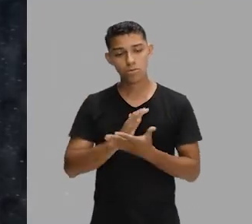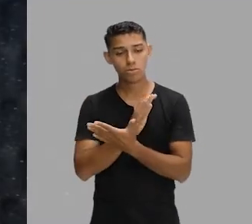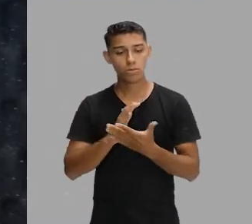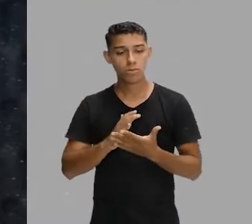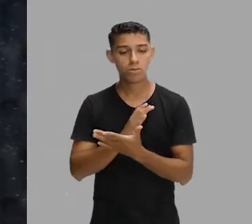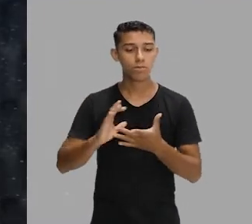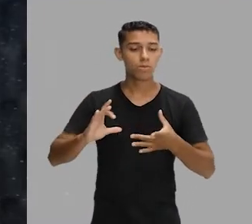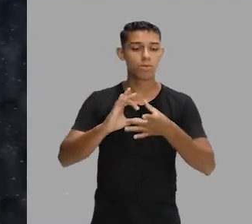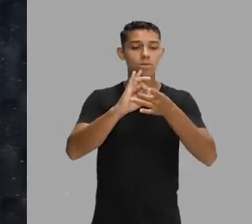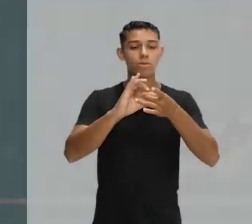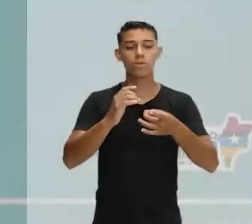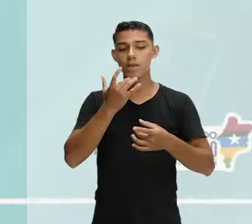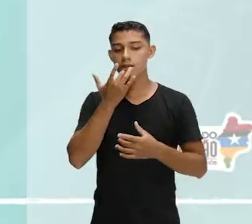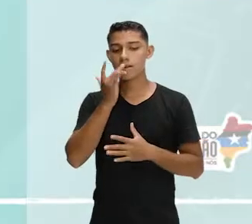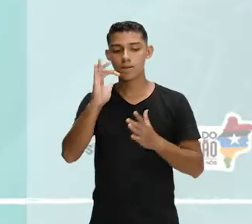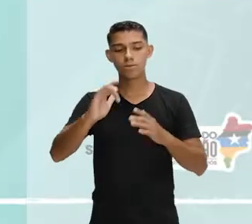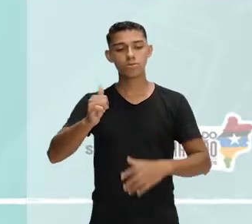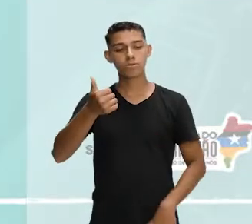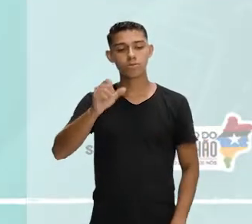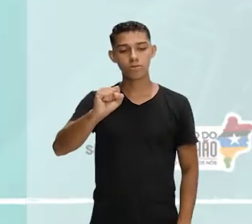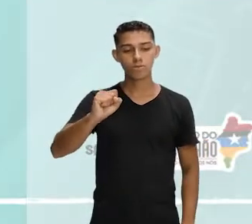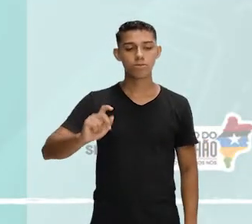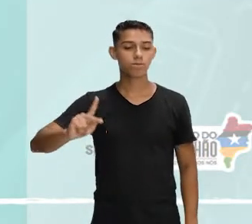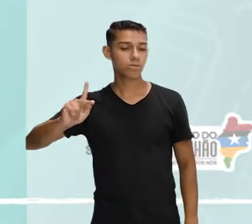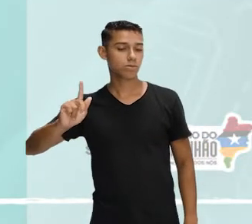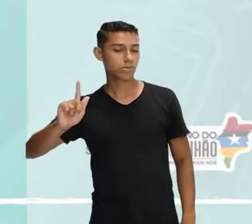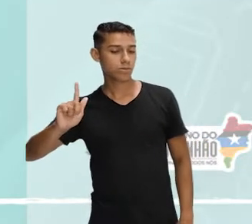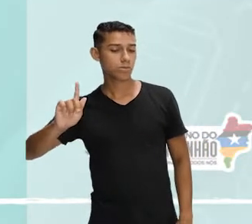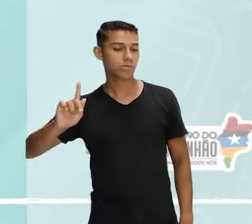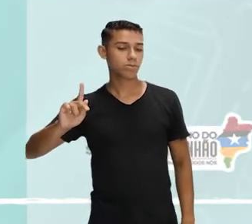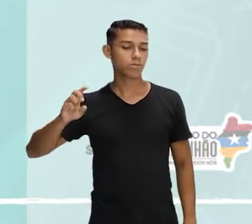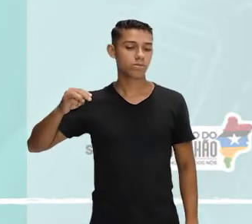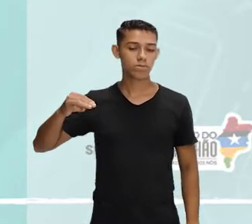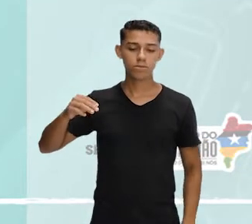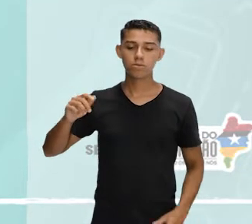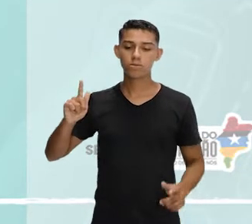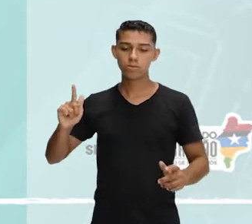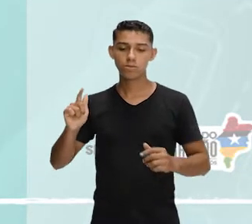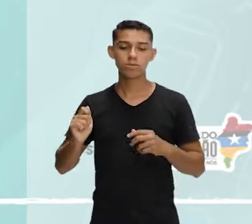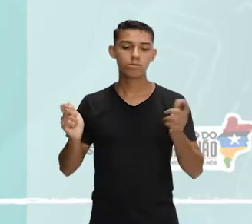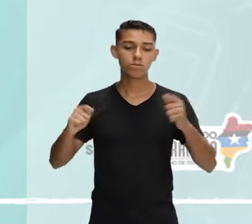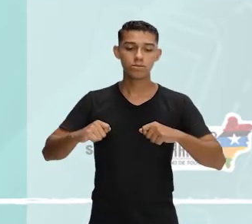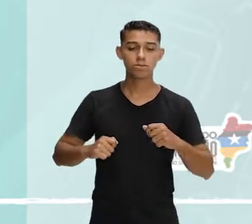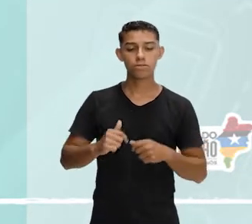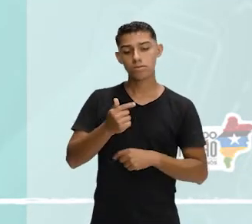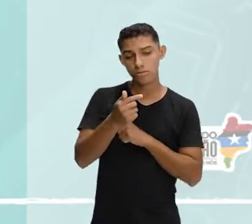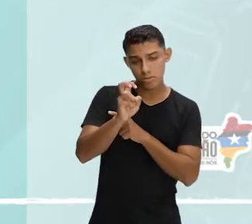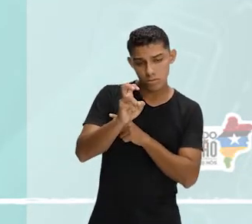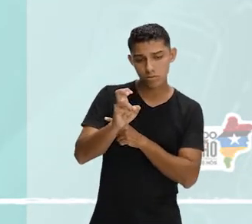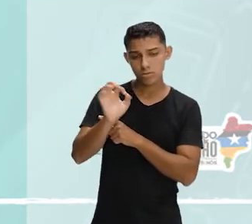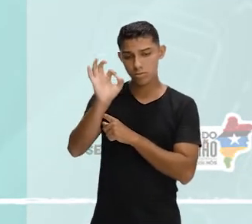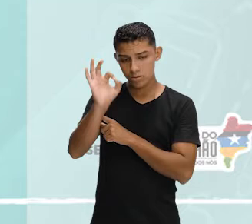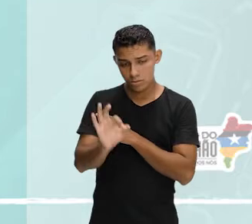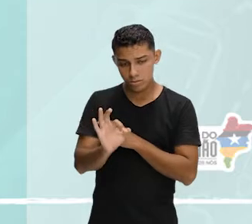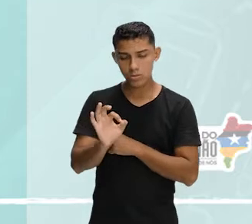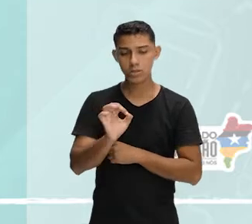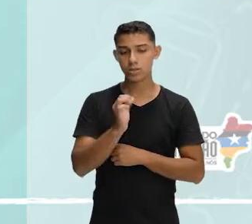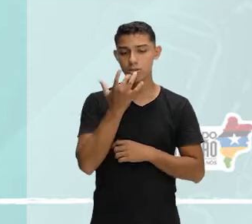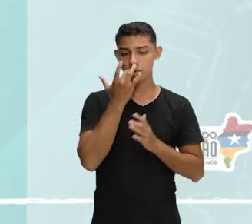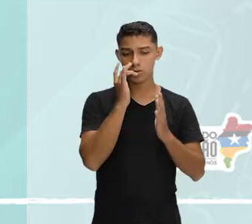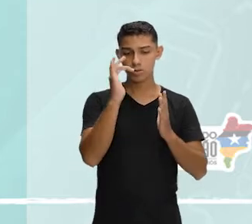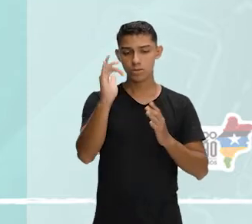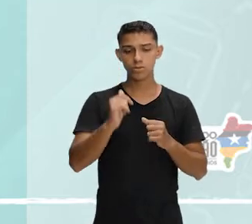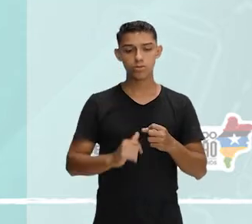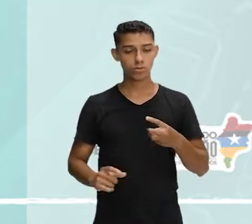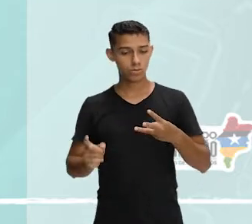só. O ouro 18 quilates, ele é 75% de ouro, 13% de prata, 12% de cobre.